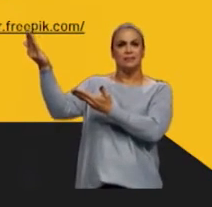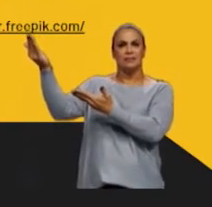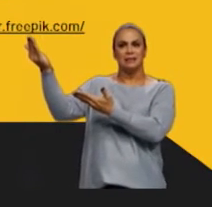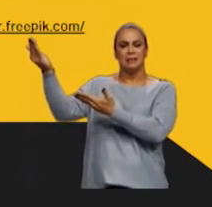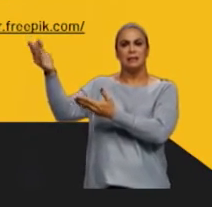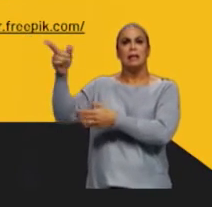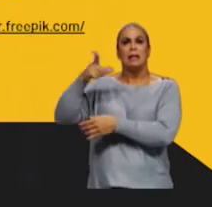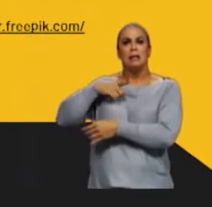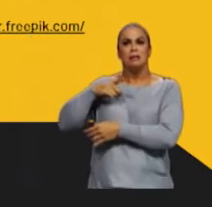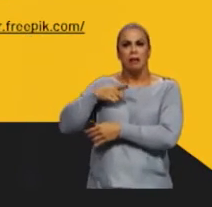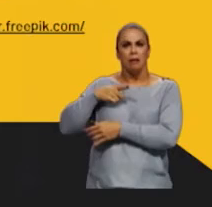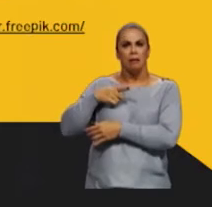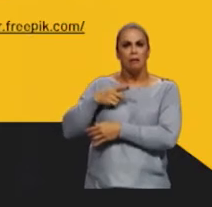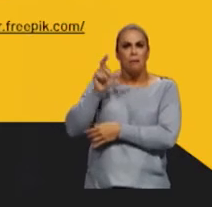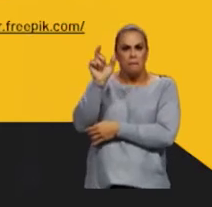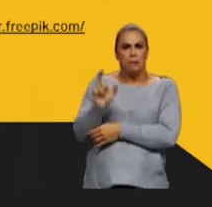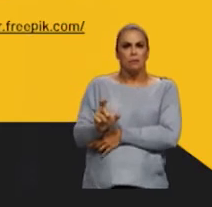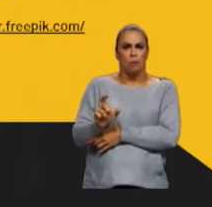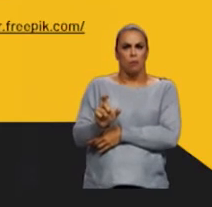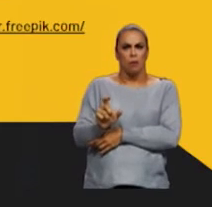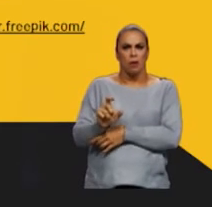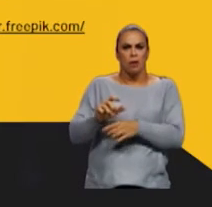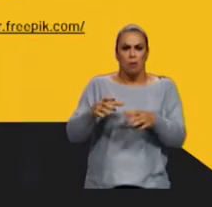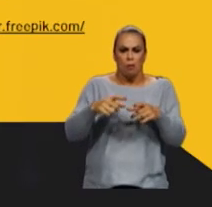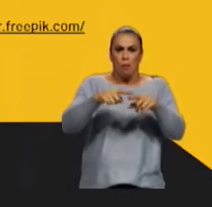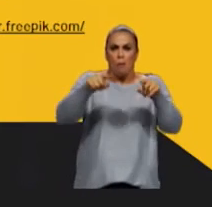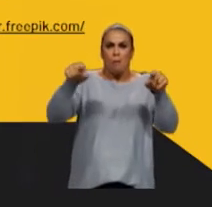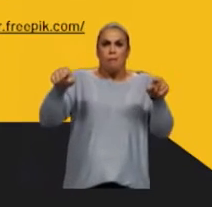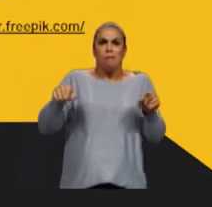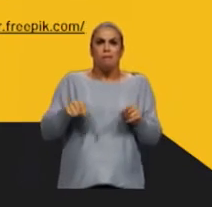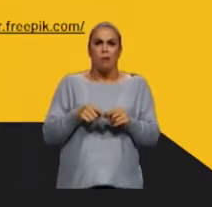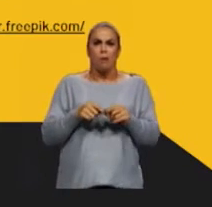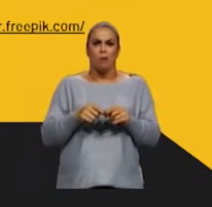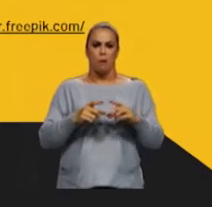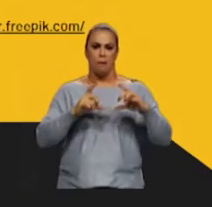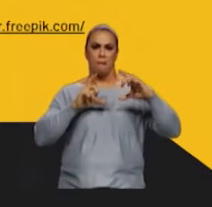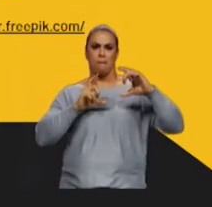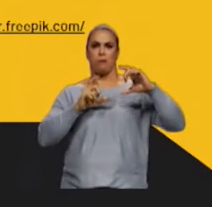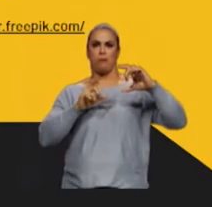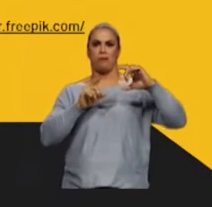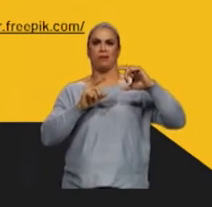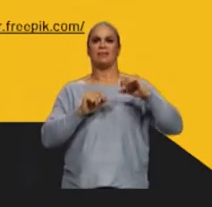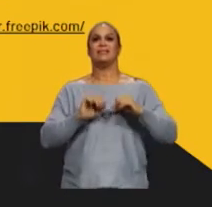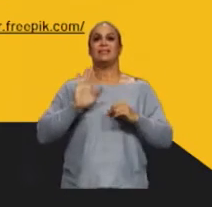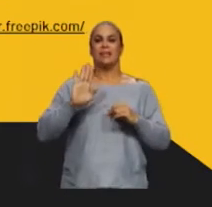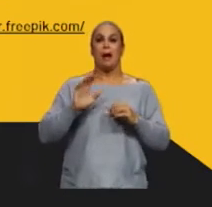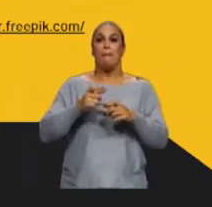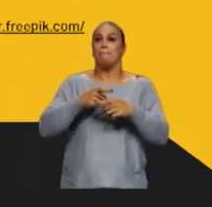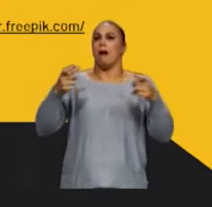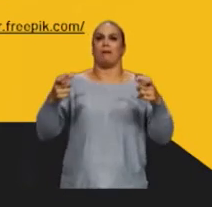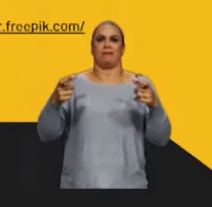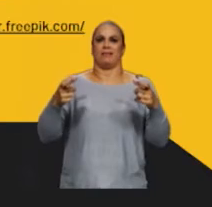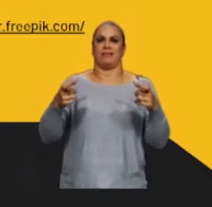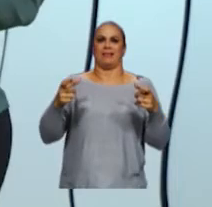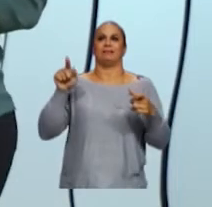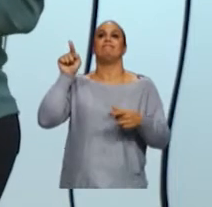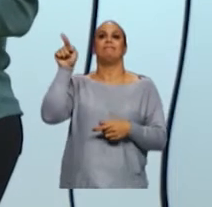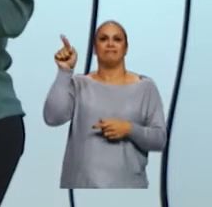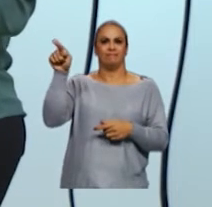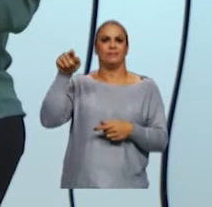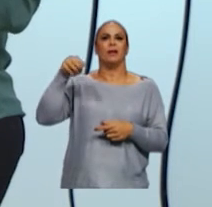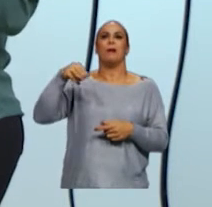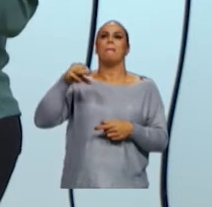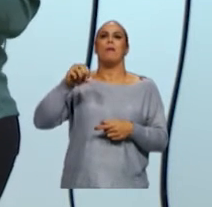com a maior parte do bolo vibrando aí numa lógica que a gente já pode começar a conceituar monopólio,